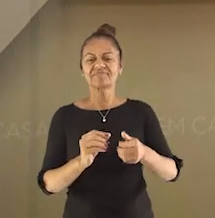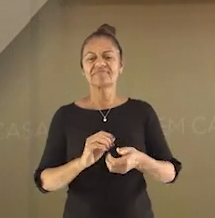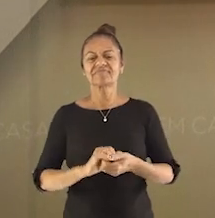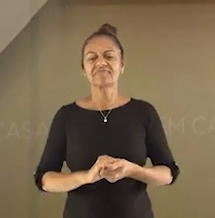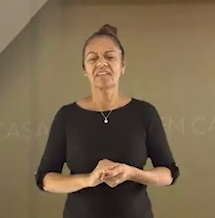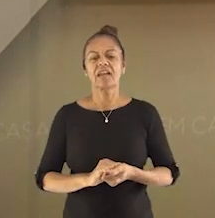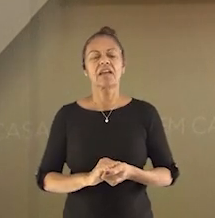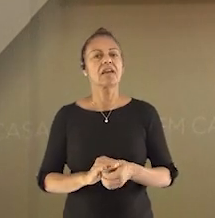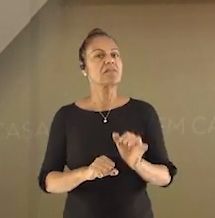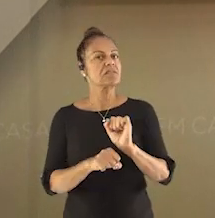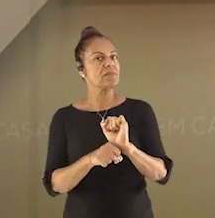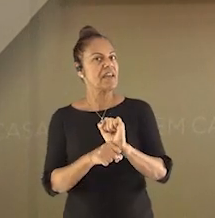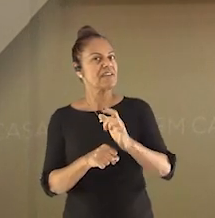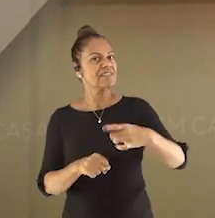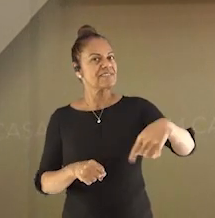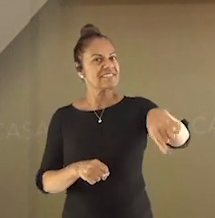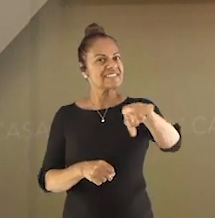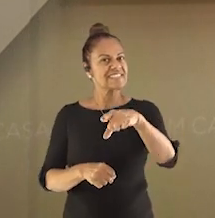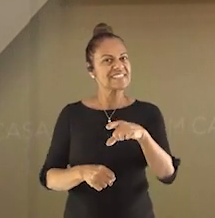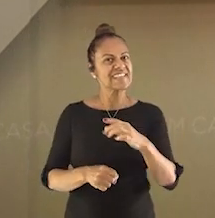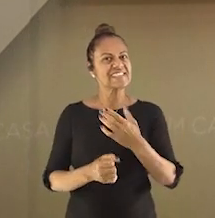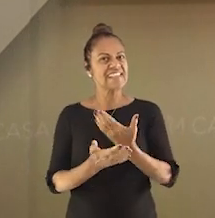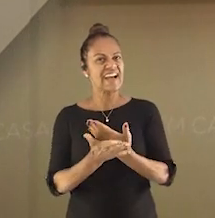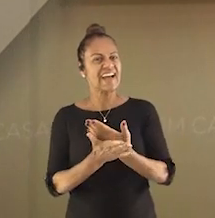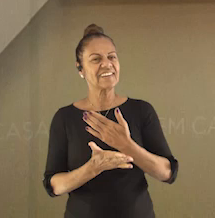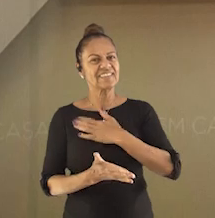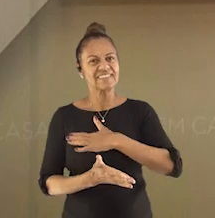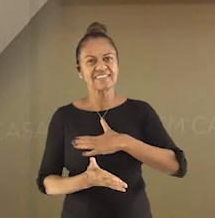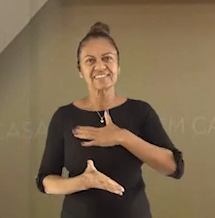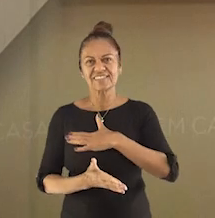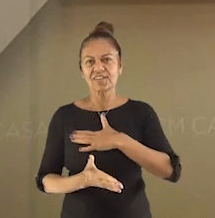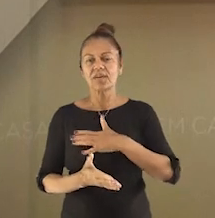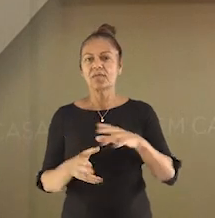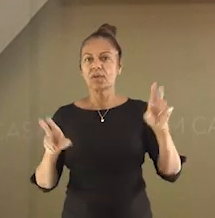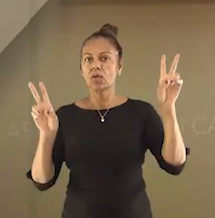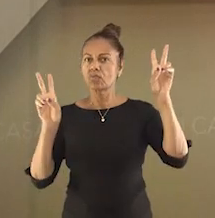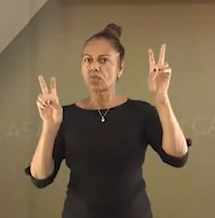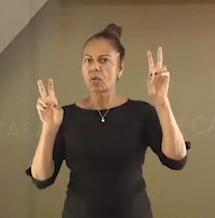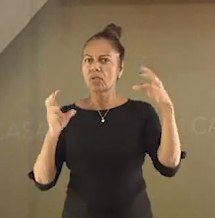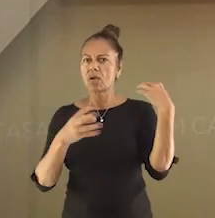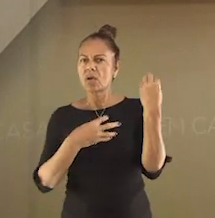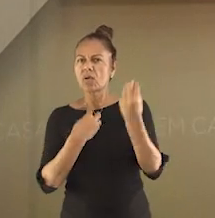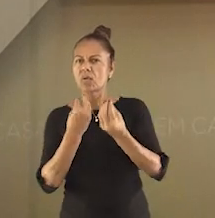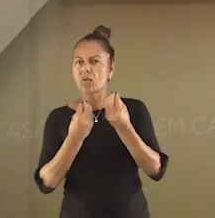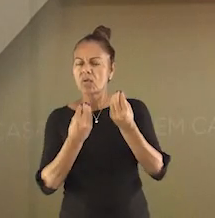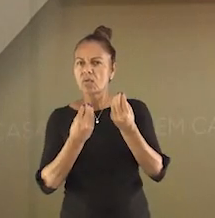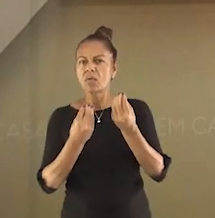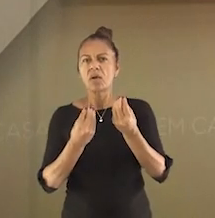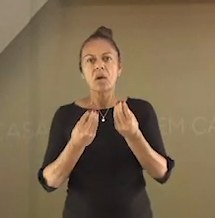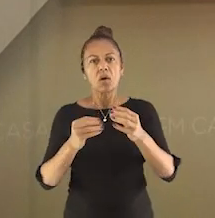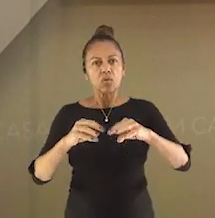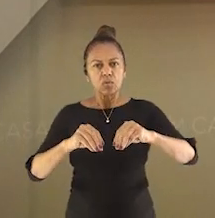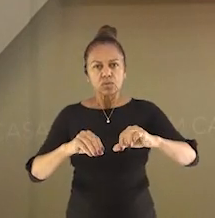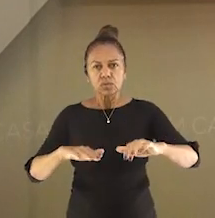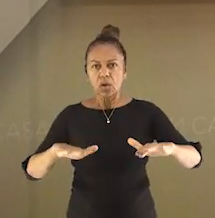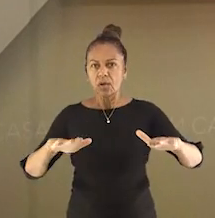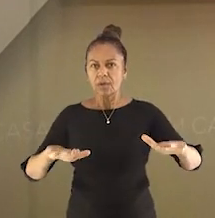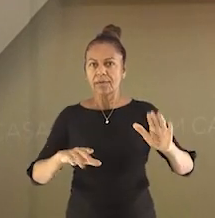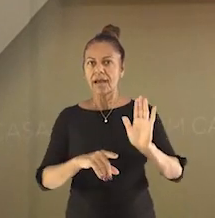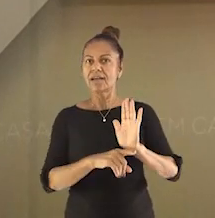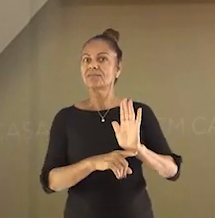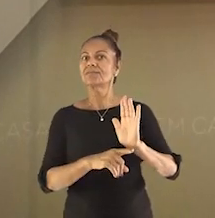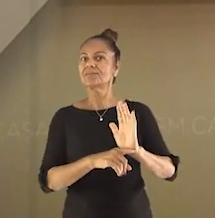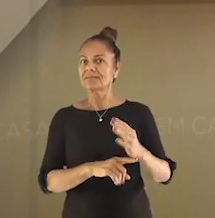próprio nome da nossa aula diz, o solo sustenta a vida, por isso é muito importante e